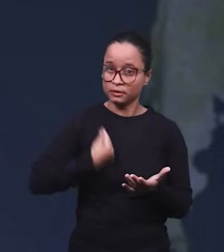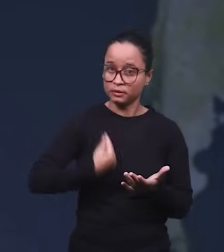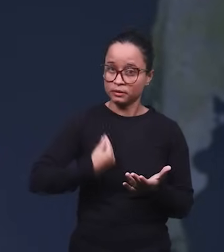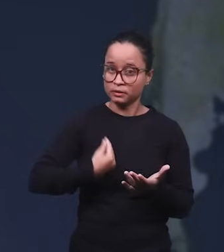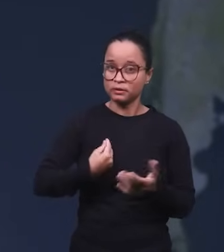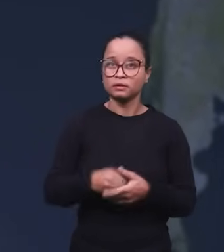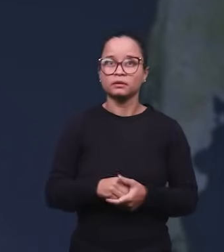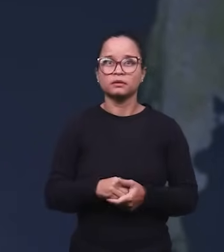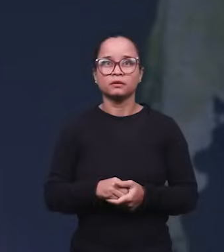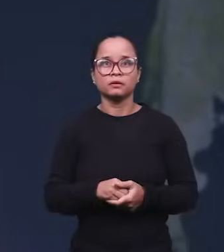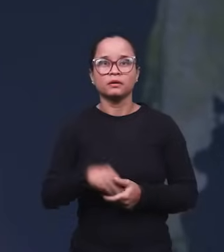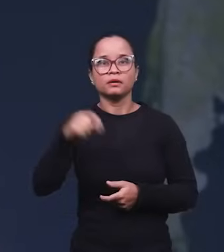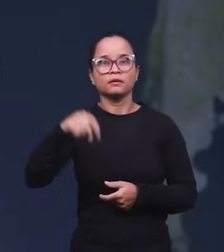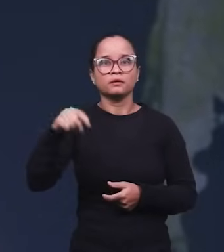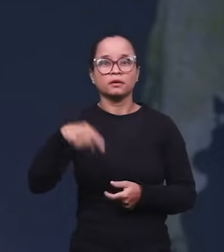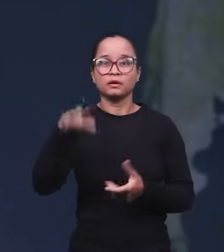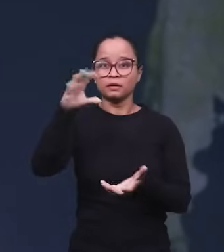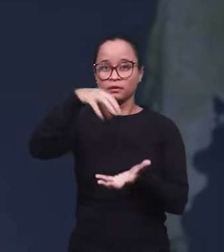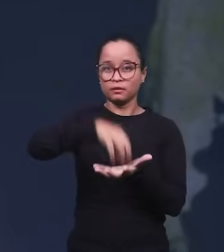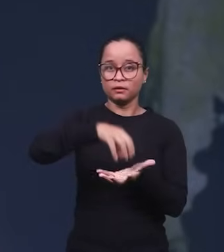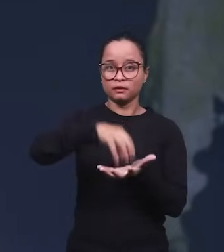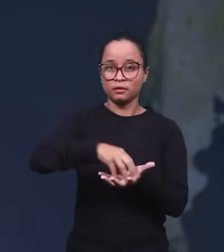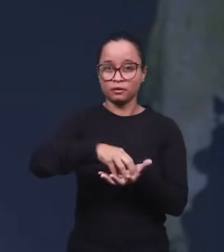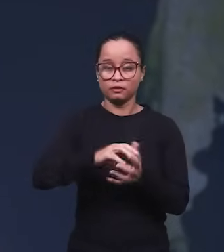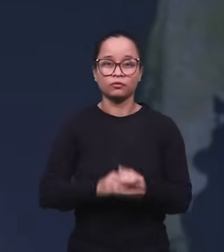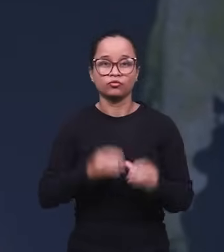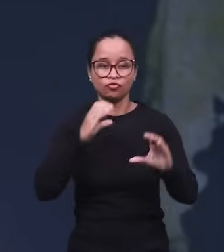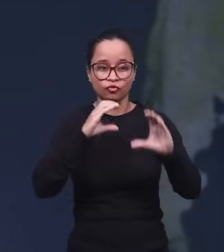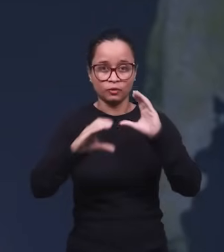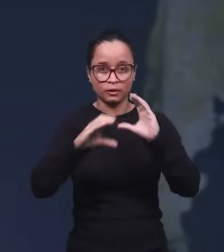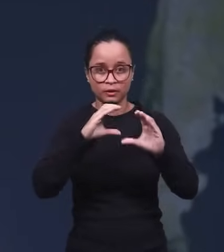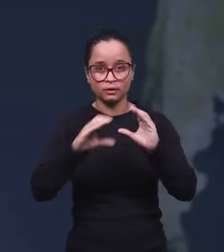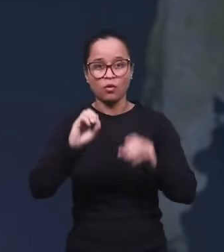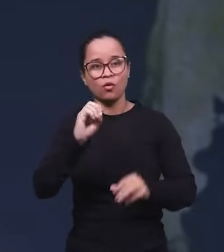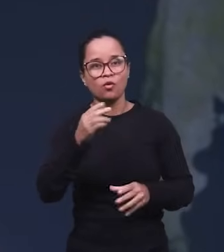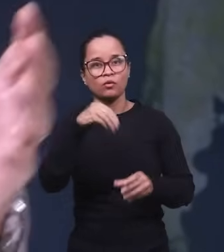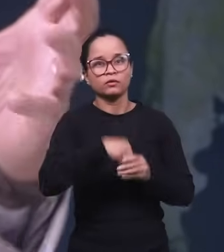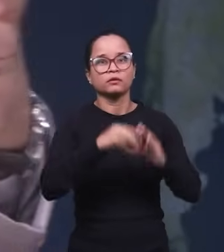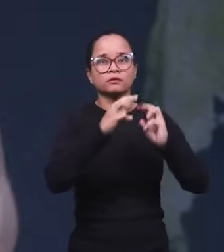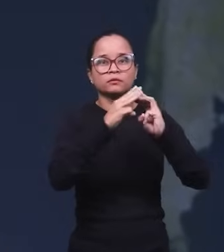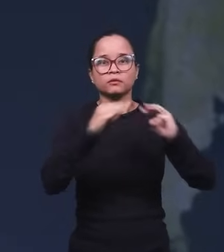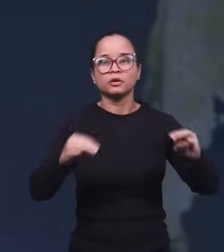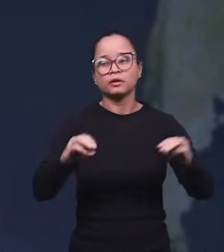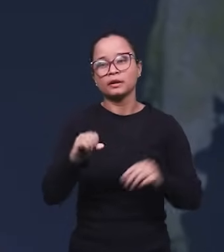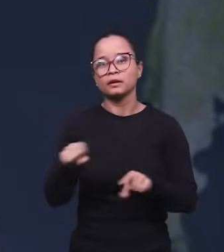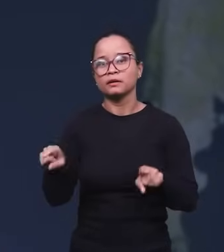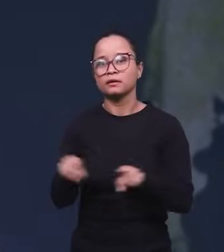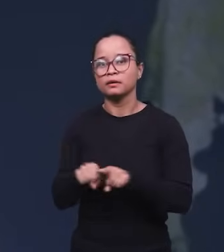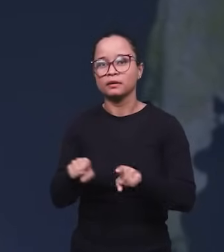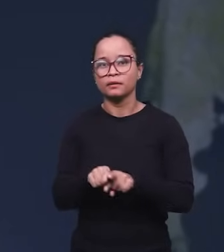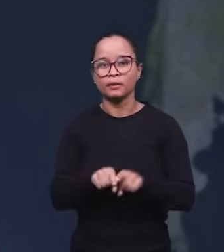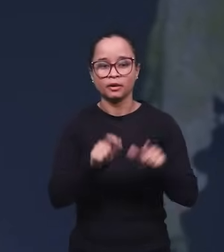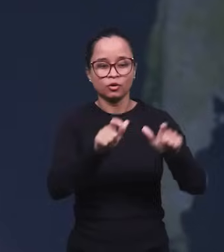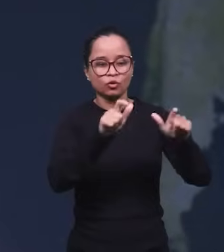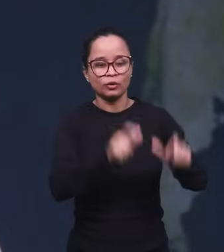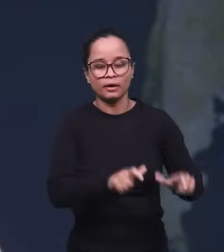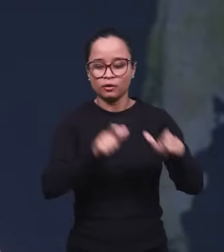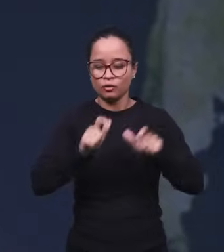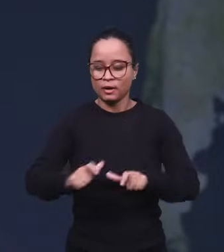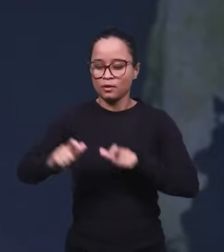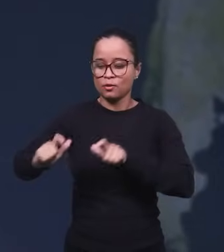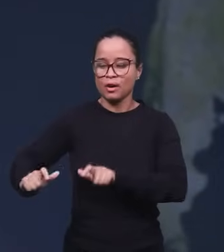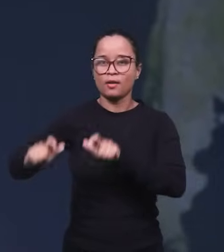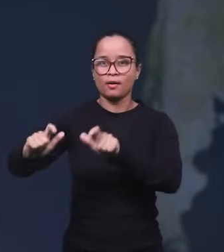tradutores, né? E colocá-los, seja aqui na nossa central de comunicações ou lá no Manaim, dentro de estações que nós chamamos de ilhas,